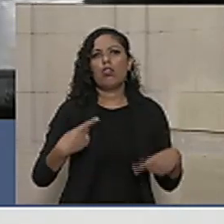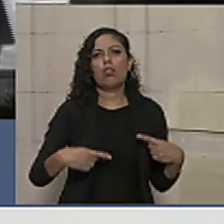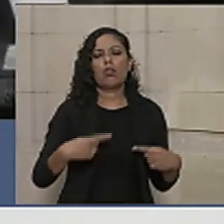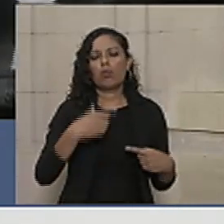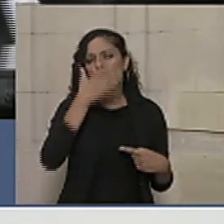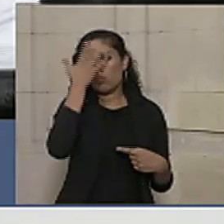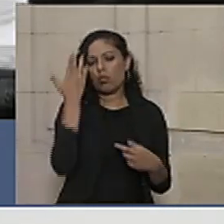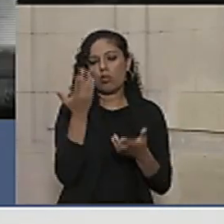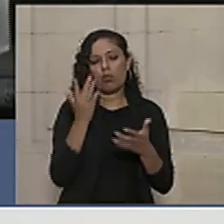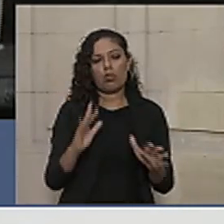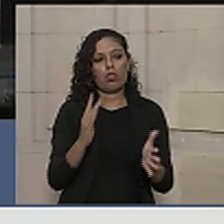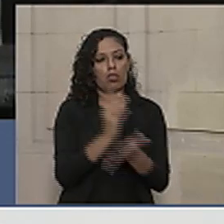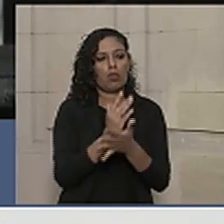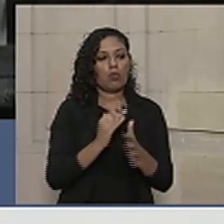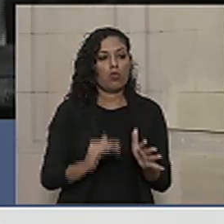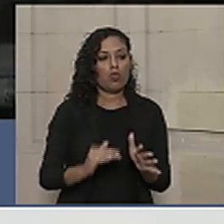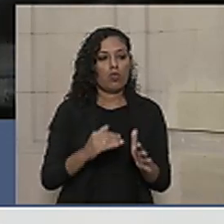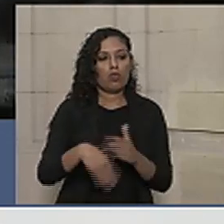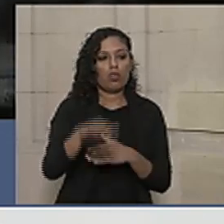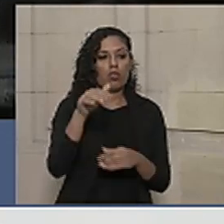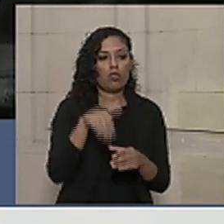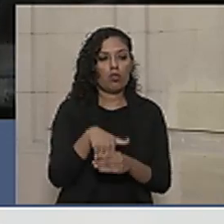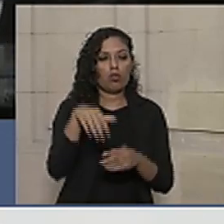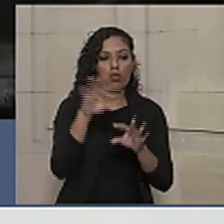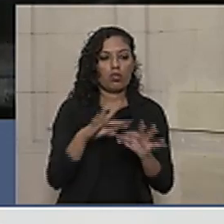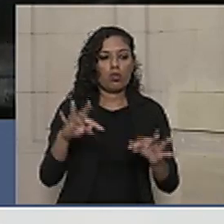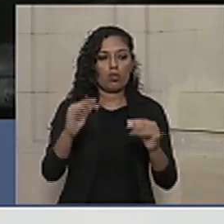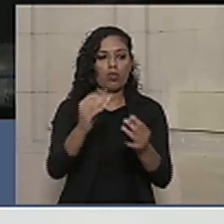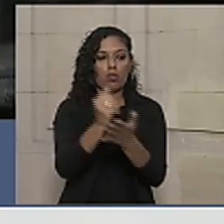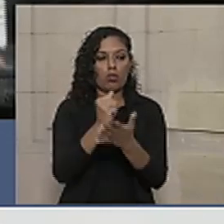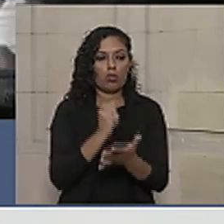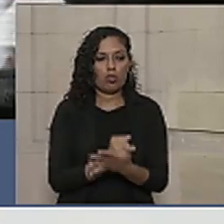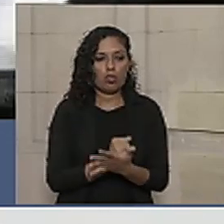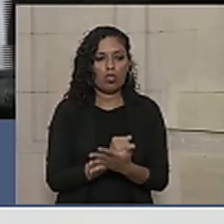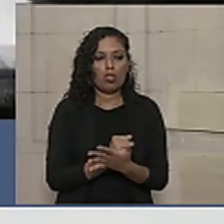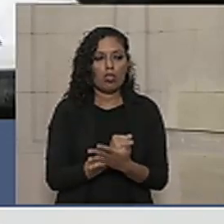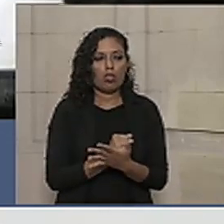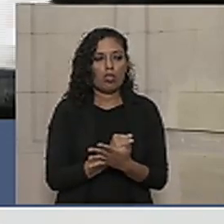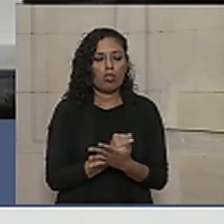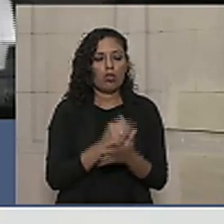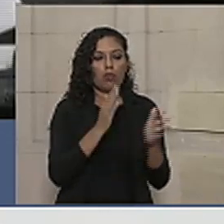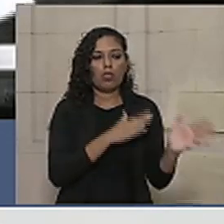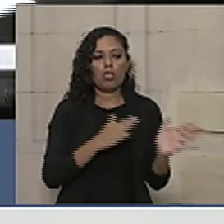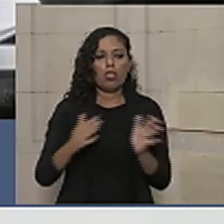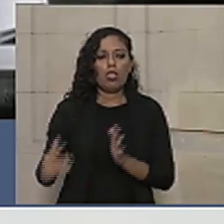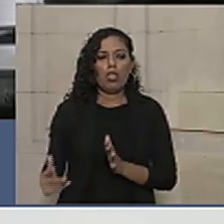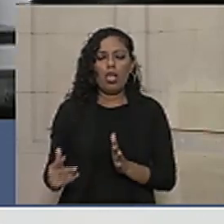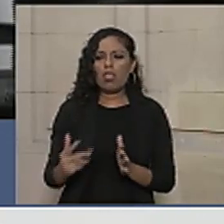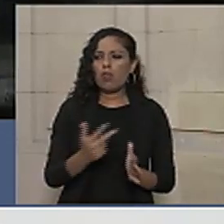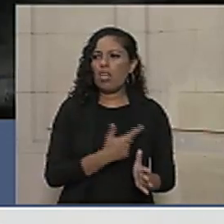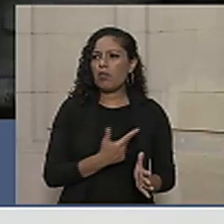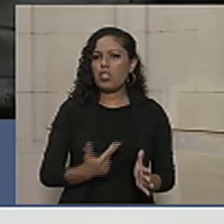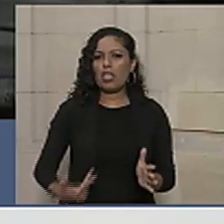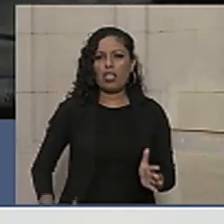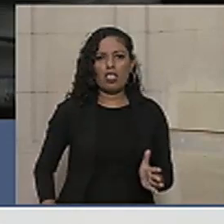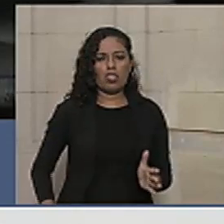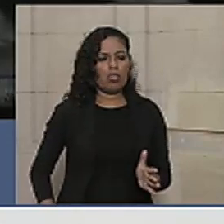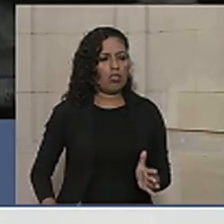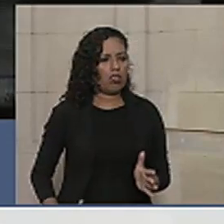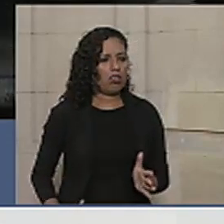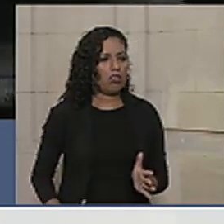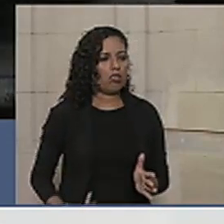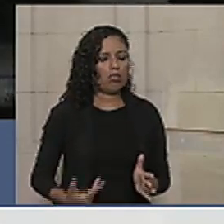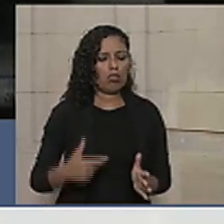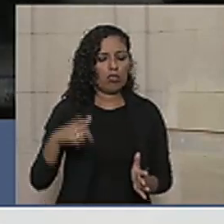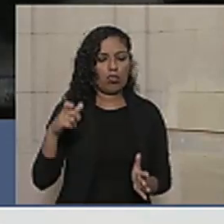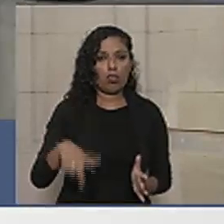Não havendo quem queira discutir, encerrada a discussão. Em votação, os senhores que aprovam nessa comissão, aprovado, vai autógrafo. Pela ordem, senhor presidente. Pela ordem, deputado Carlos Mink. Por incrível